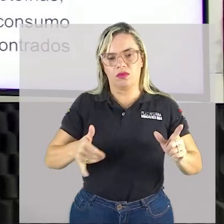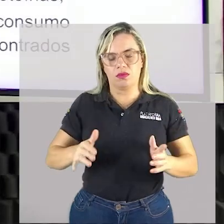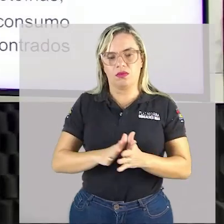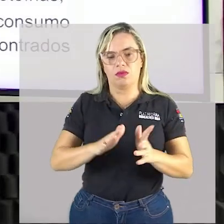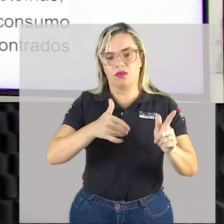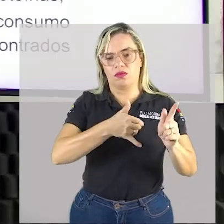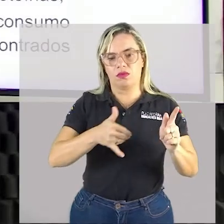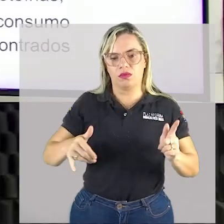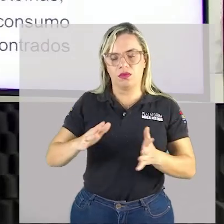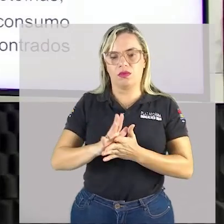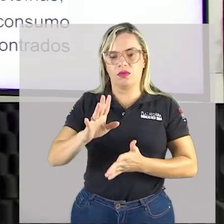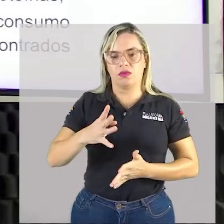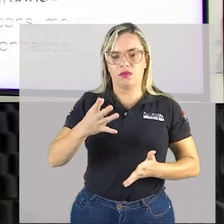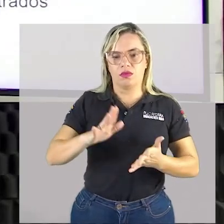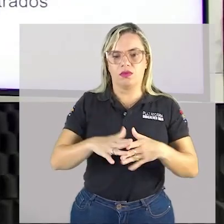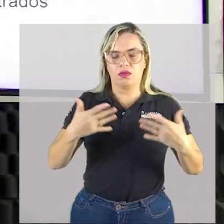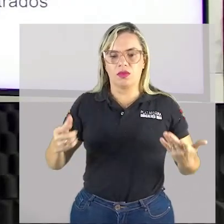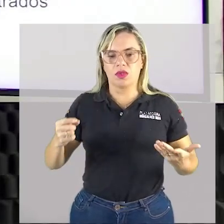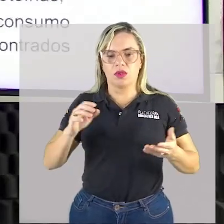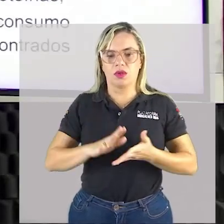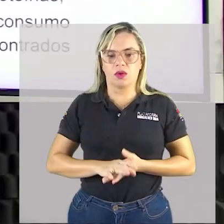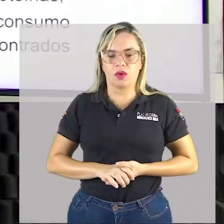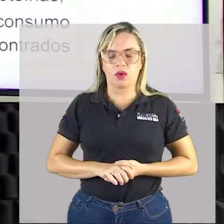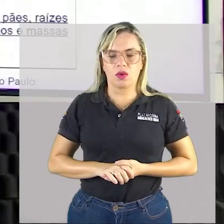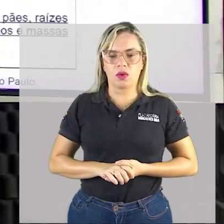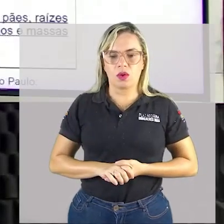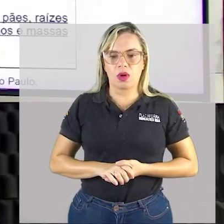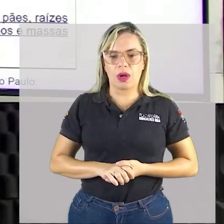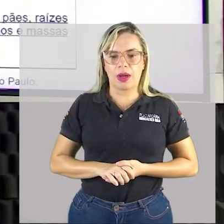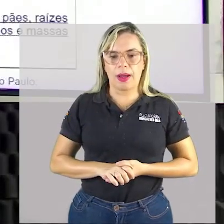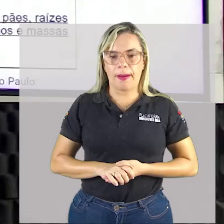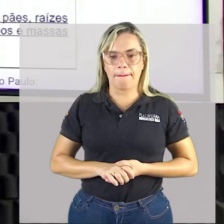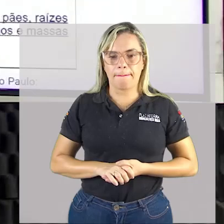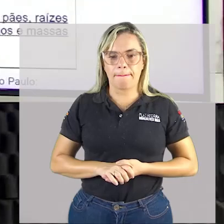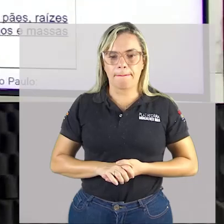predominantes no nível 4. Vamos ver aqui?